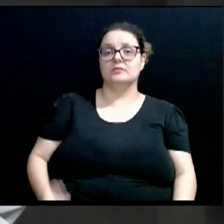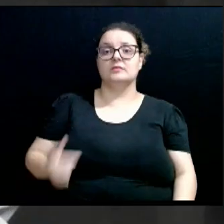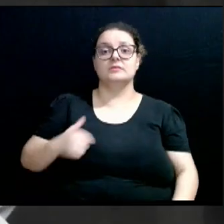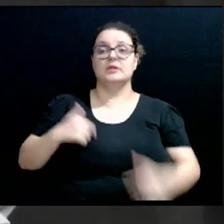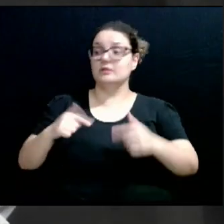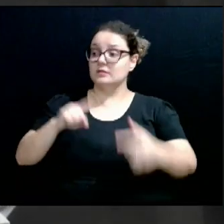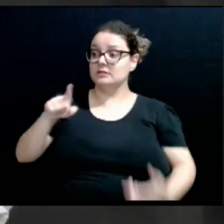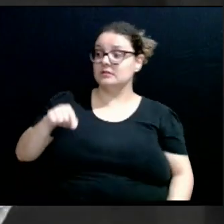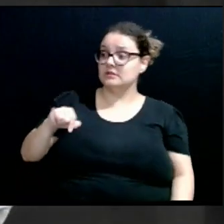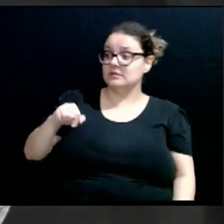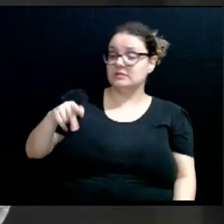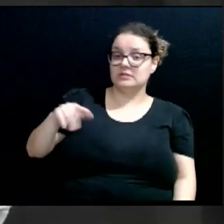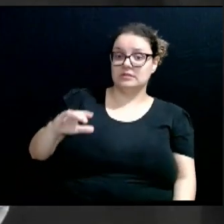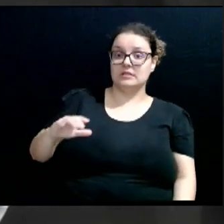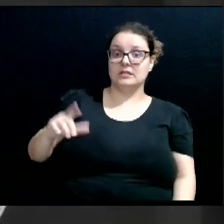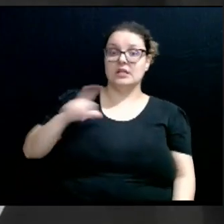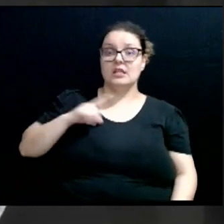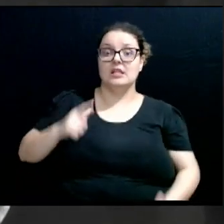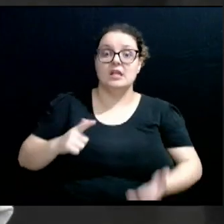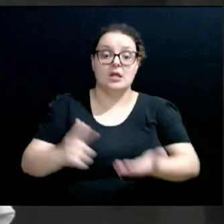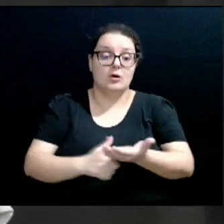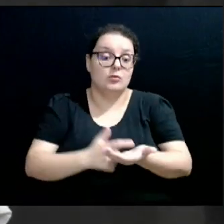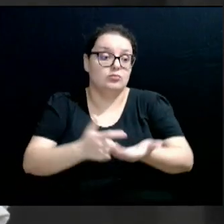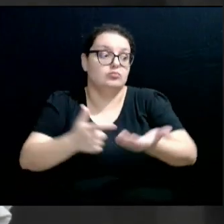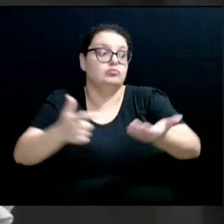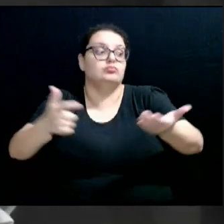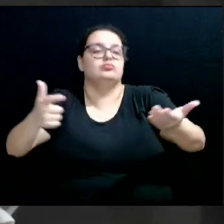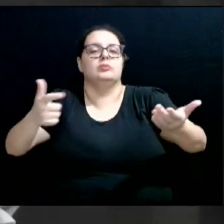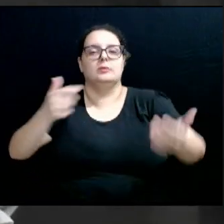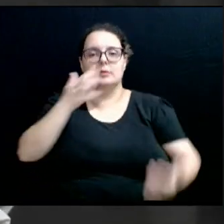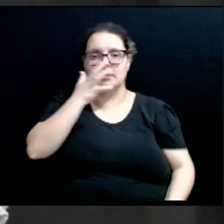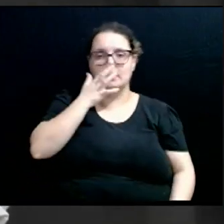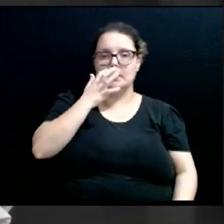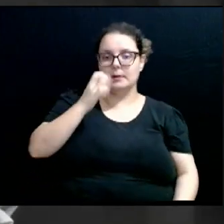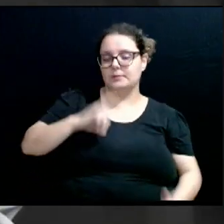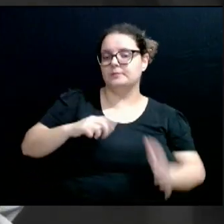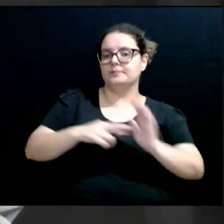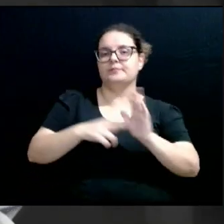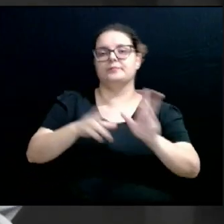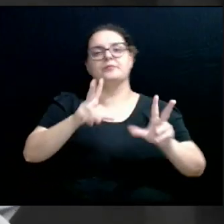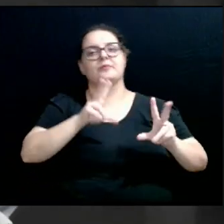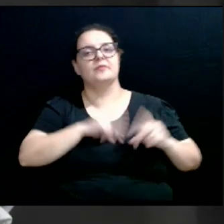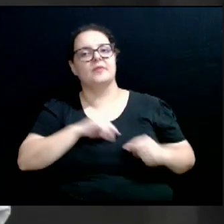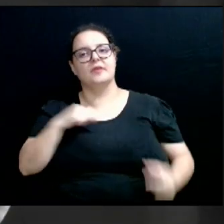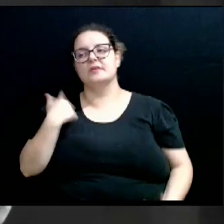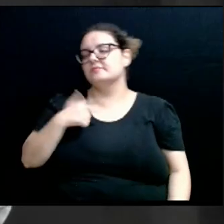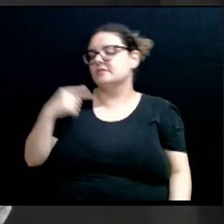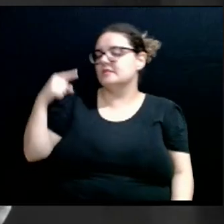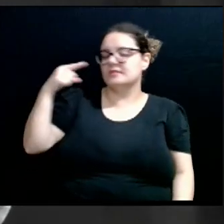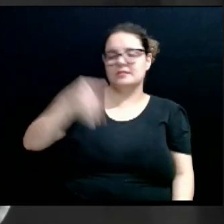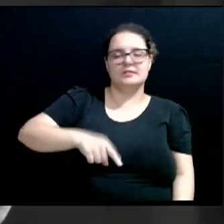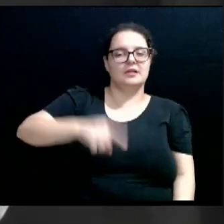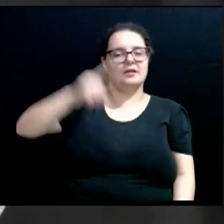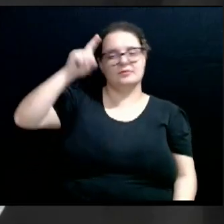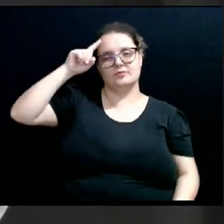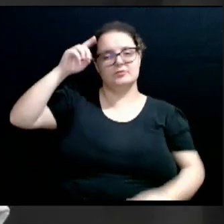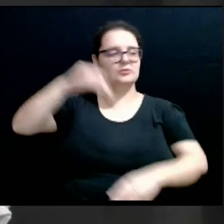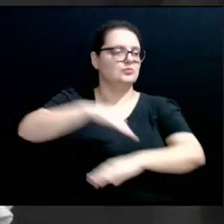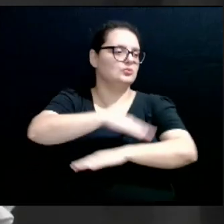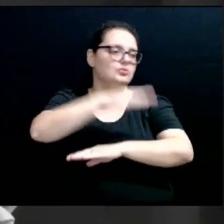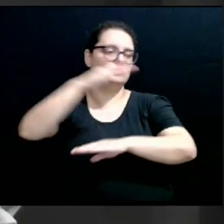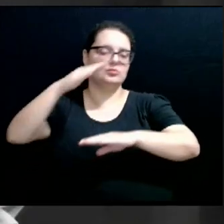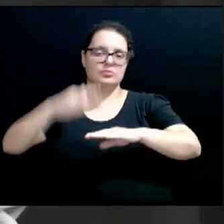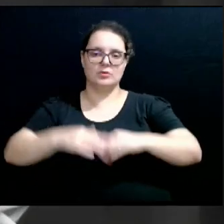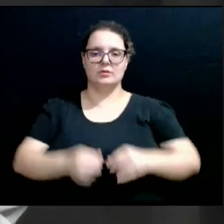aquele livrão, né? Então traz uma referência. Nossa, a gente ia lá, passava o dia. Isso quando você vinha